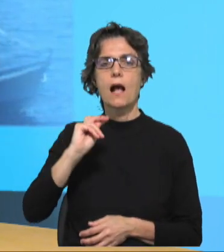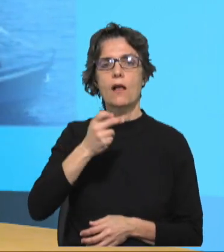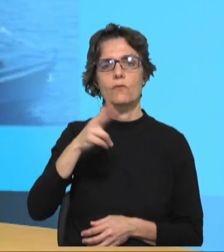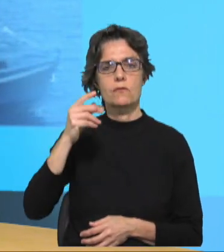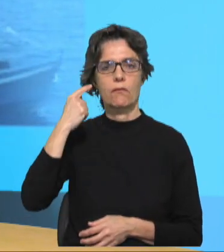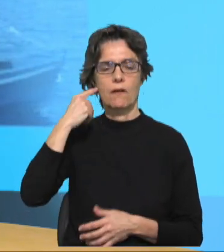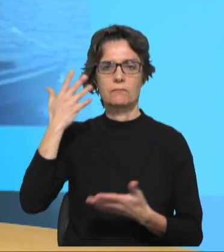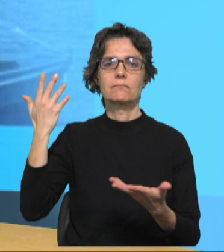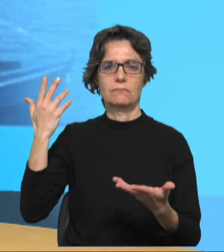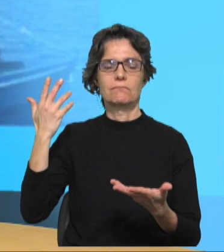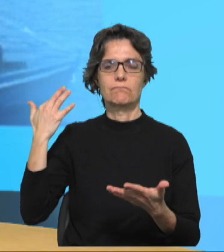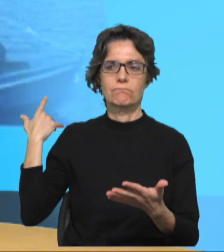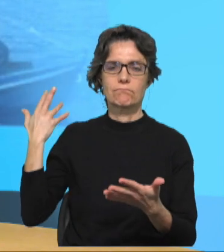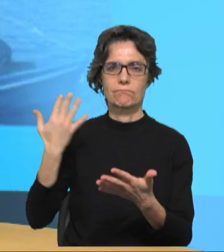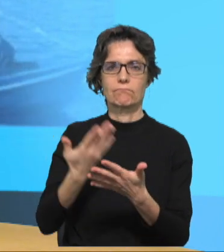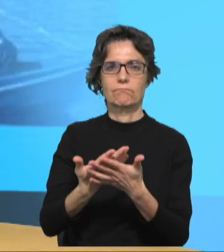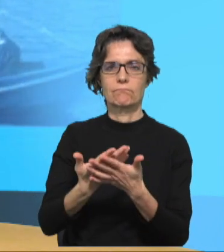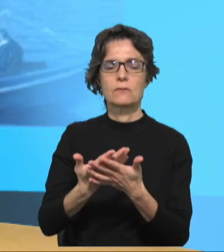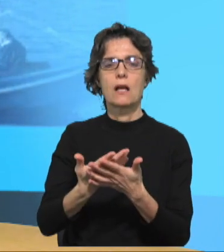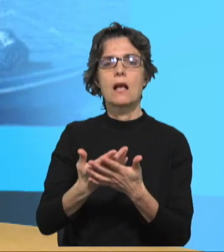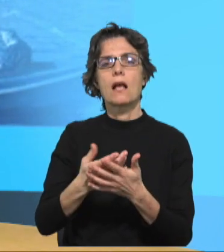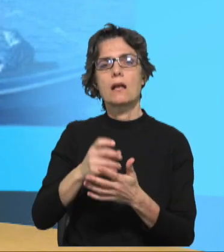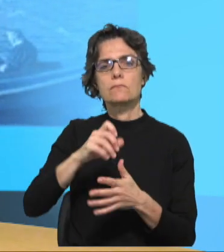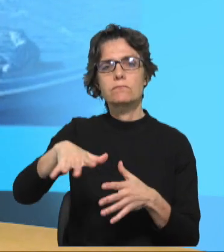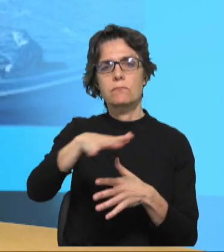da Arquidiocese de Évora é publicado desde